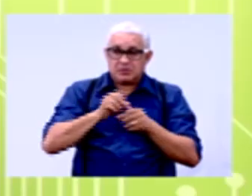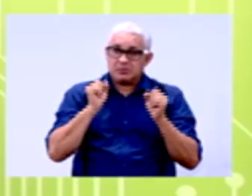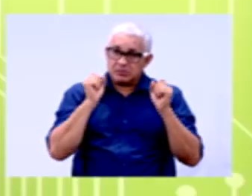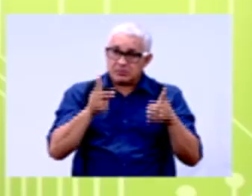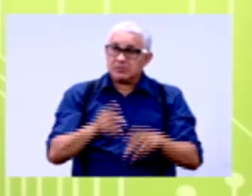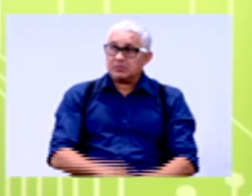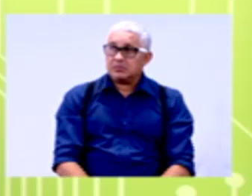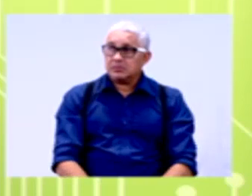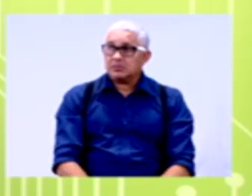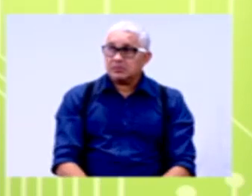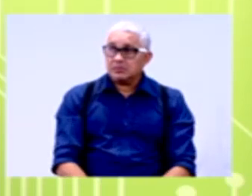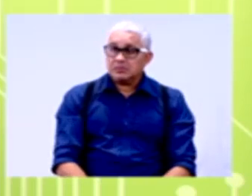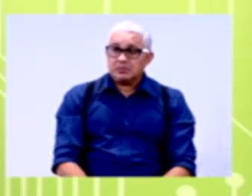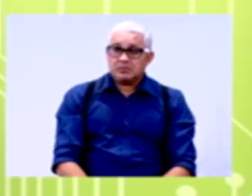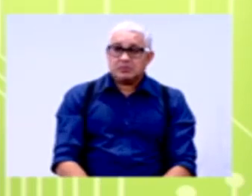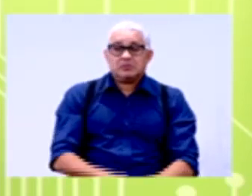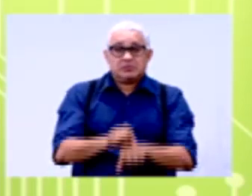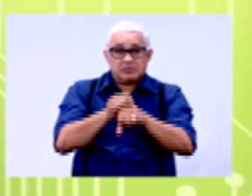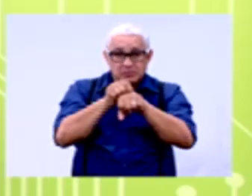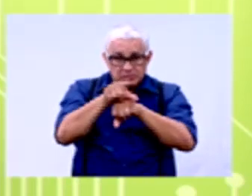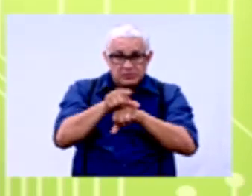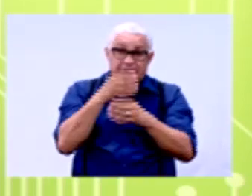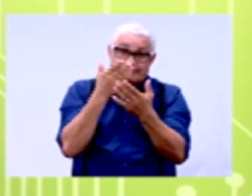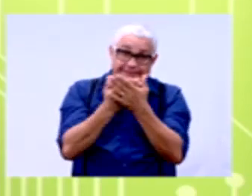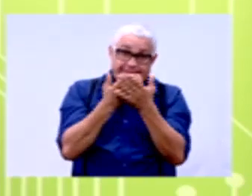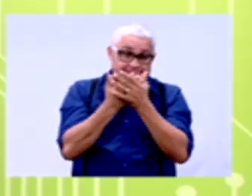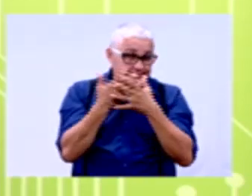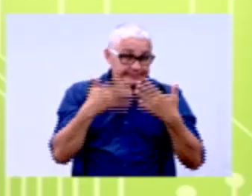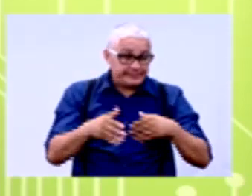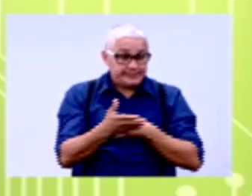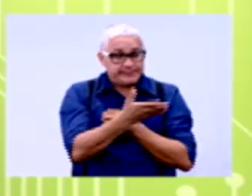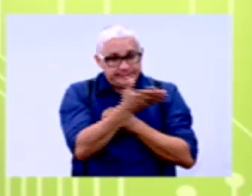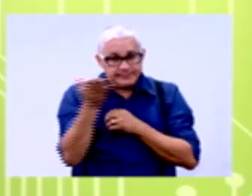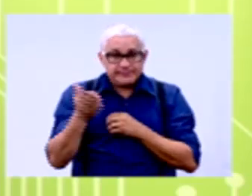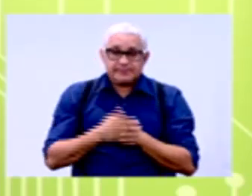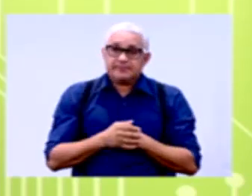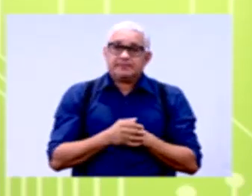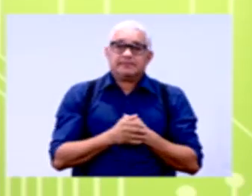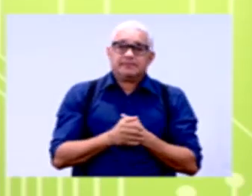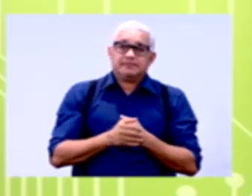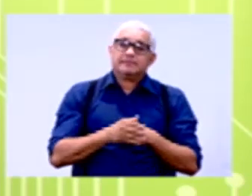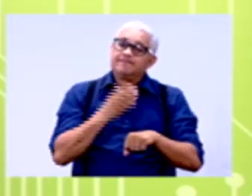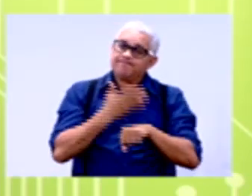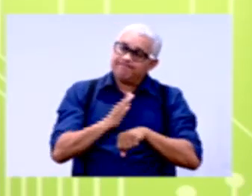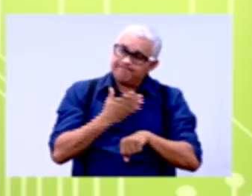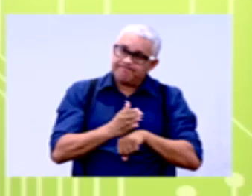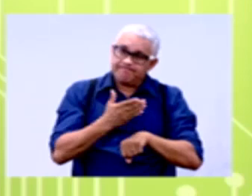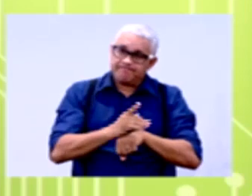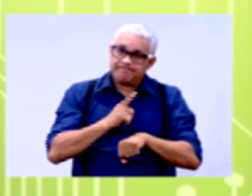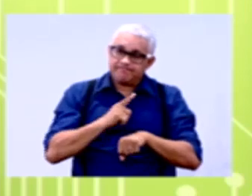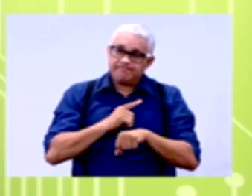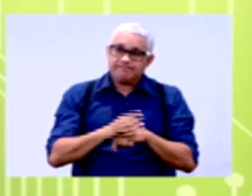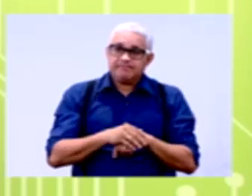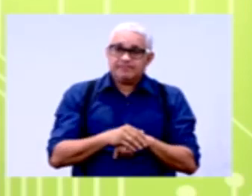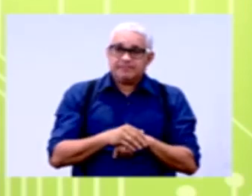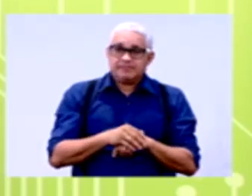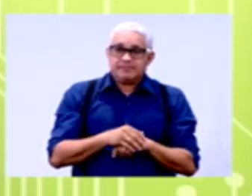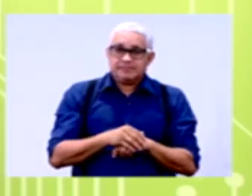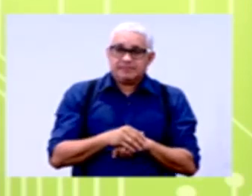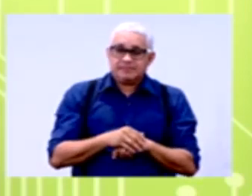Então, recomendo aí muitos estudos para vocês, né? Façam o exercício que ainda está para